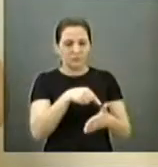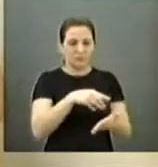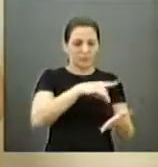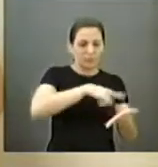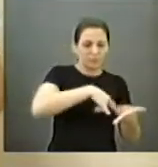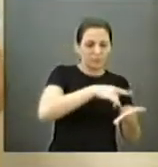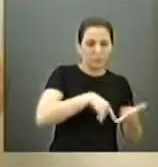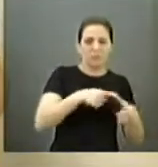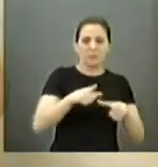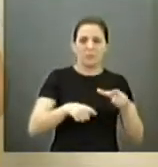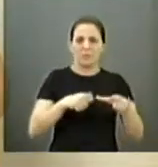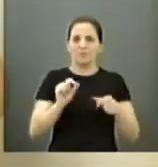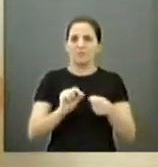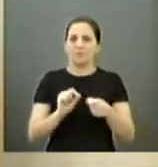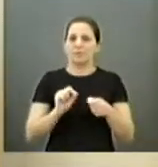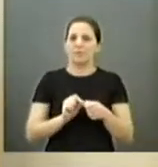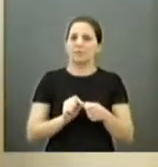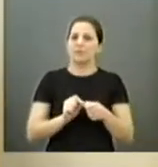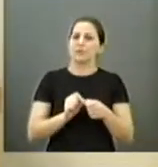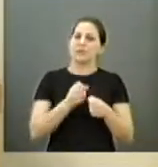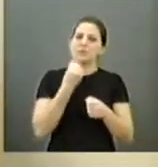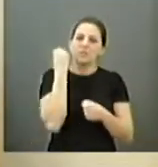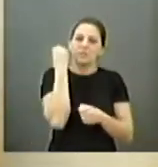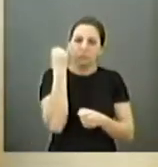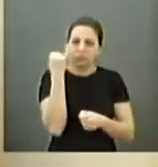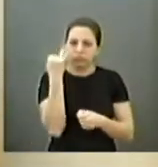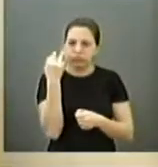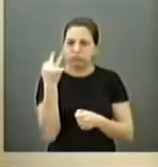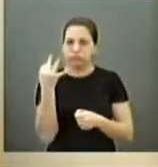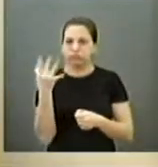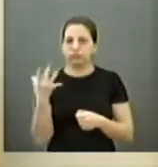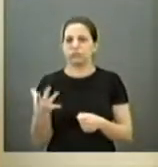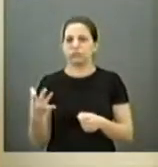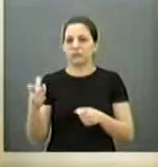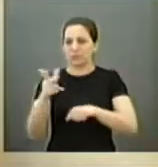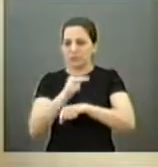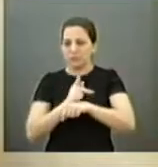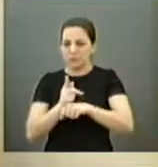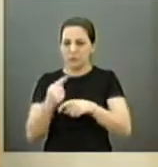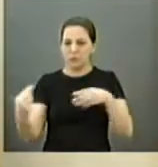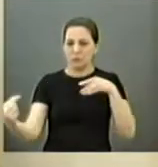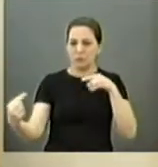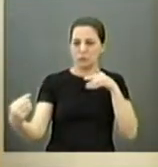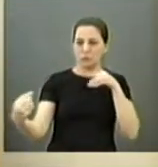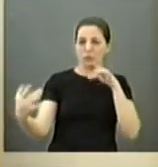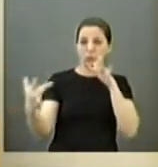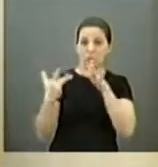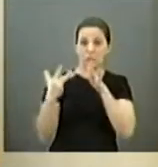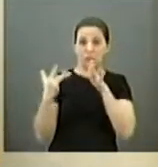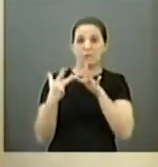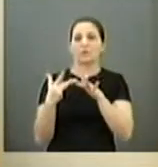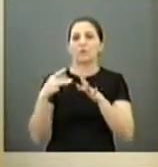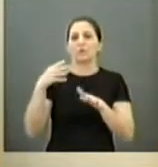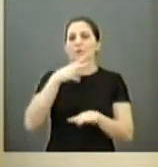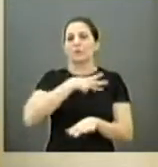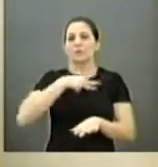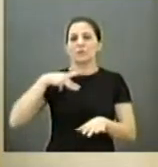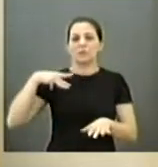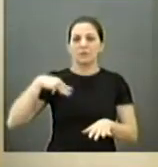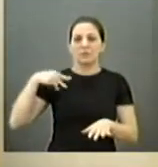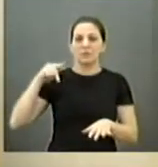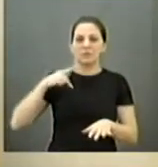prestado. Foram muitas as procuras, nós entramos em contato com o Ministério da Saúde para poder entender como é